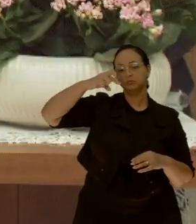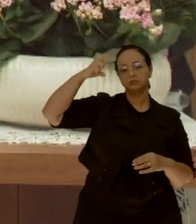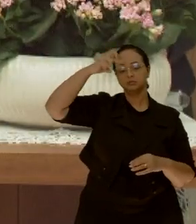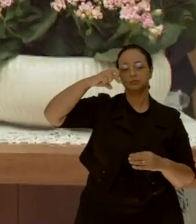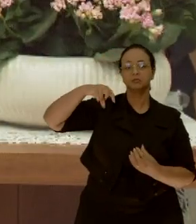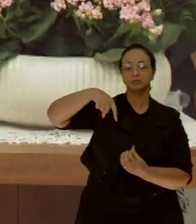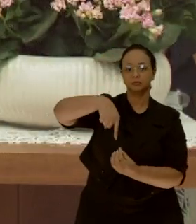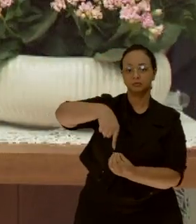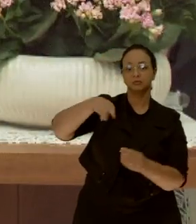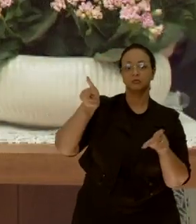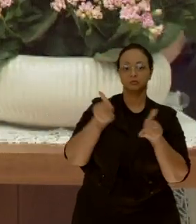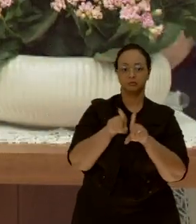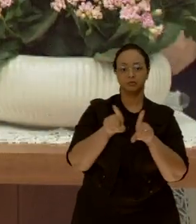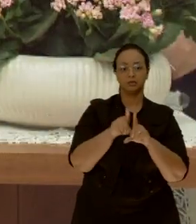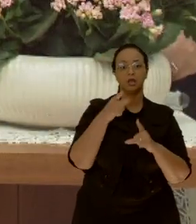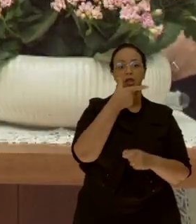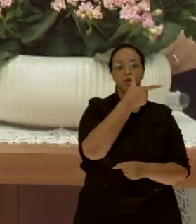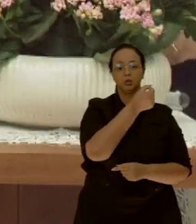Nós temos 30.